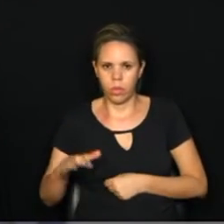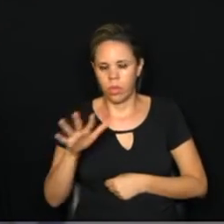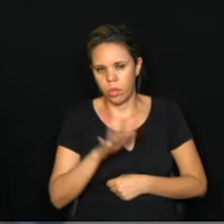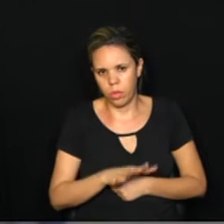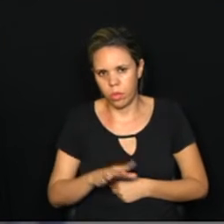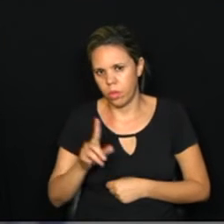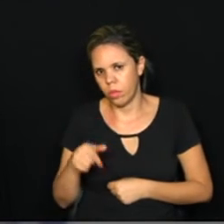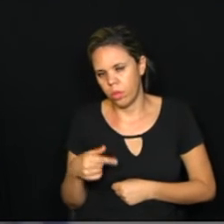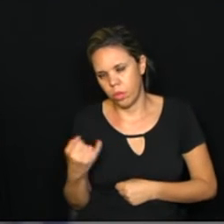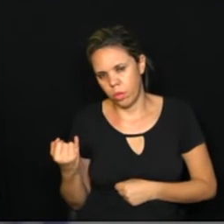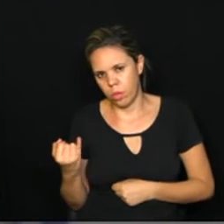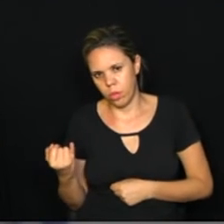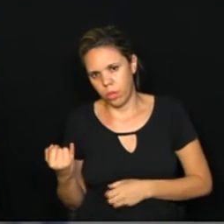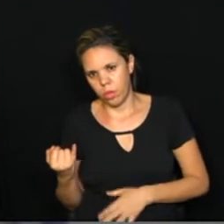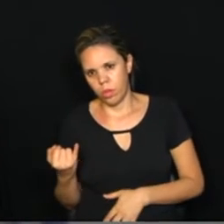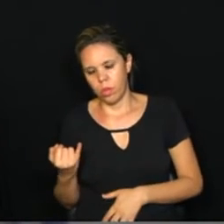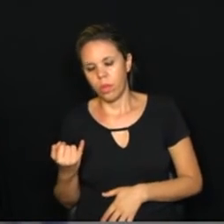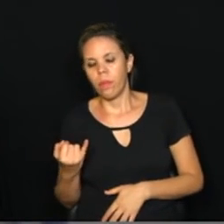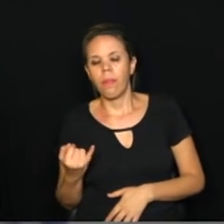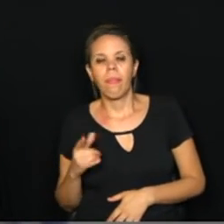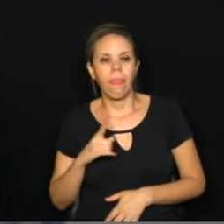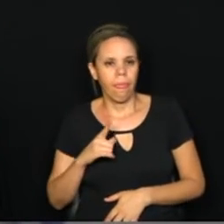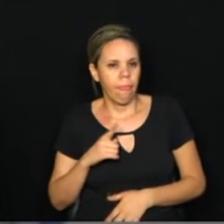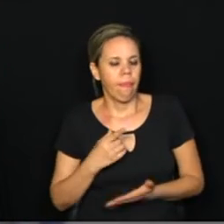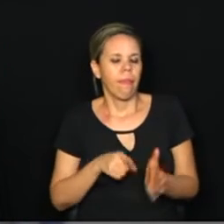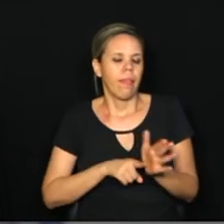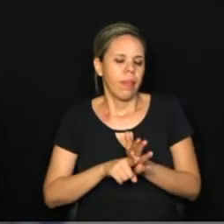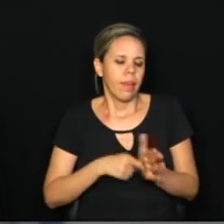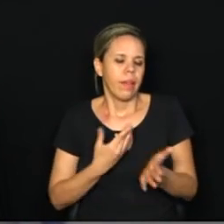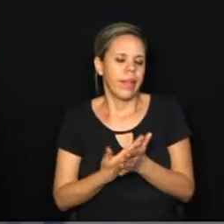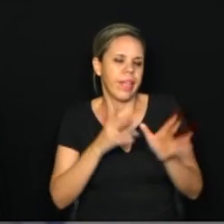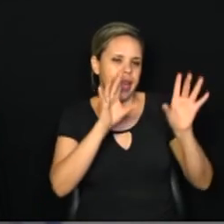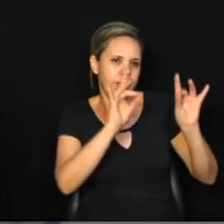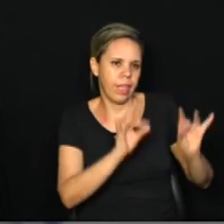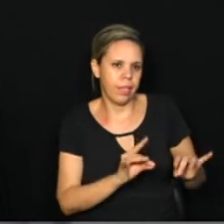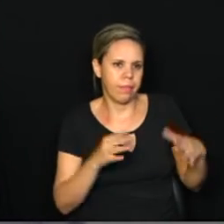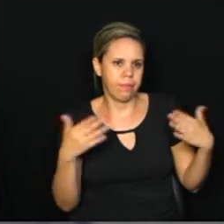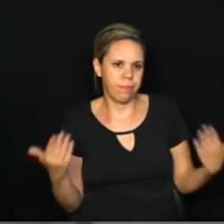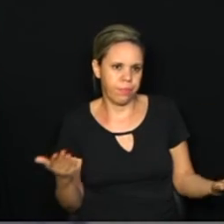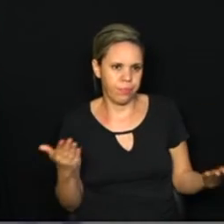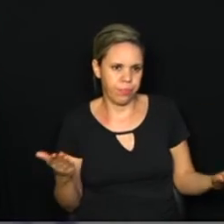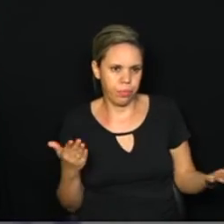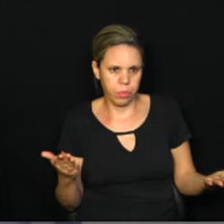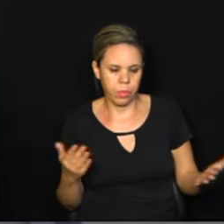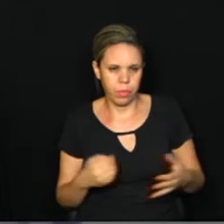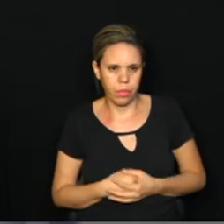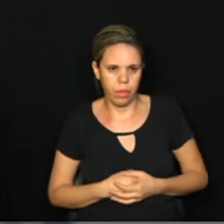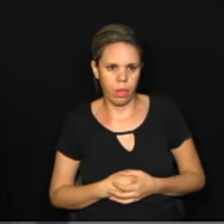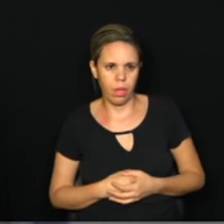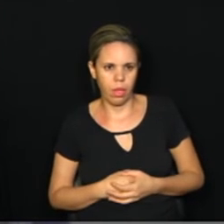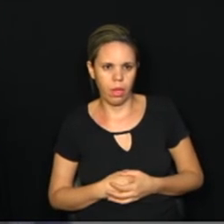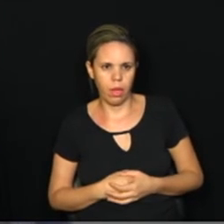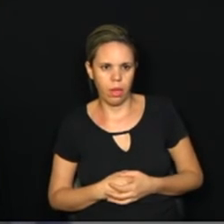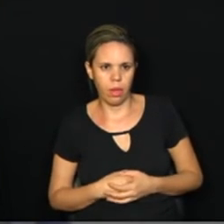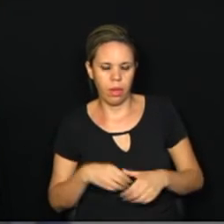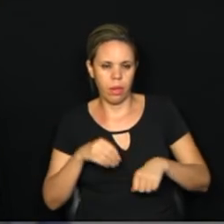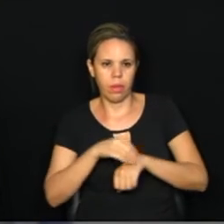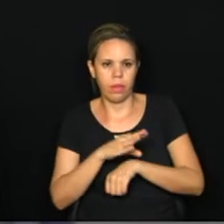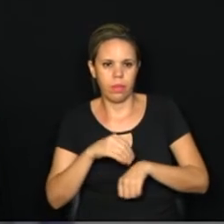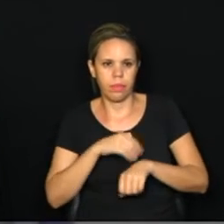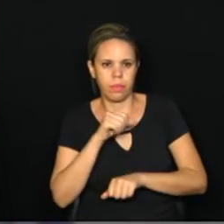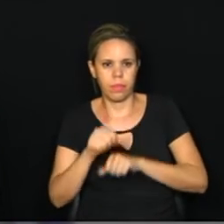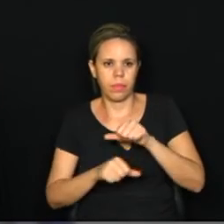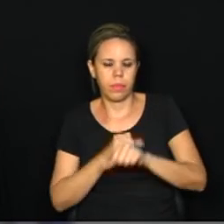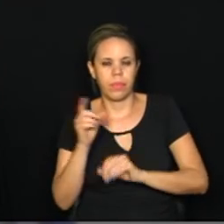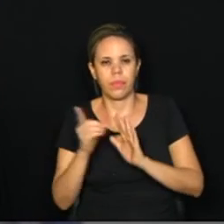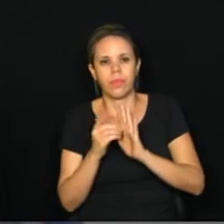isso tem que ter um estudo muito detalhado de qual seria, em que nível isso vai trazer alguma mudança ou